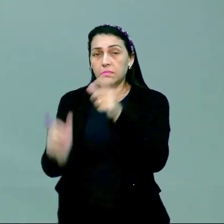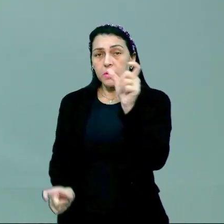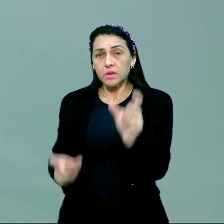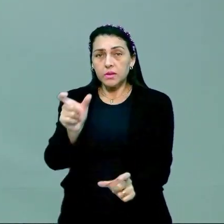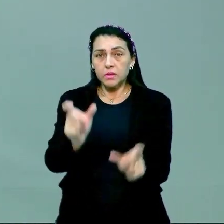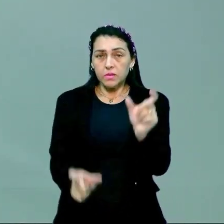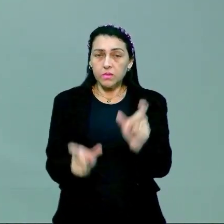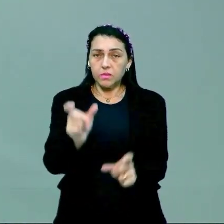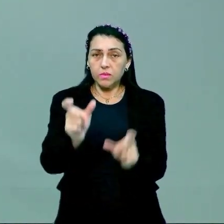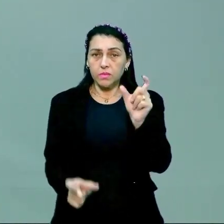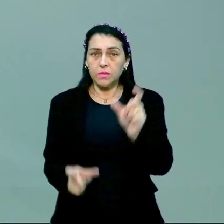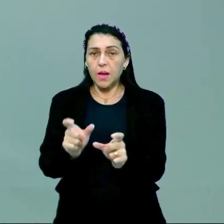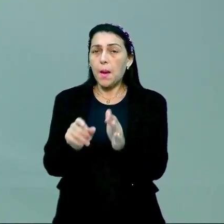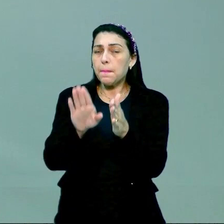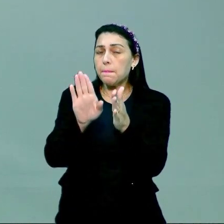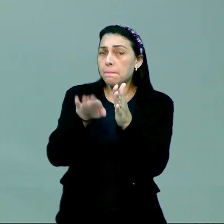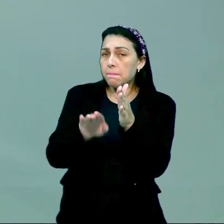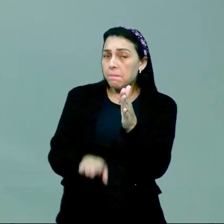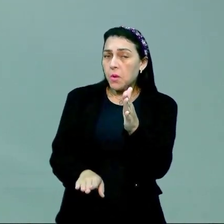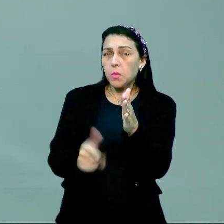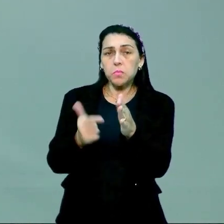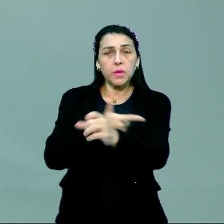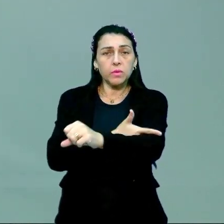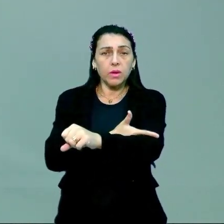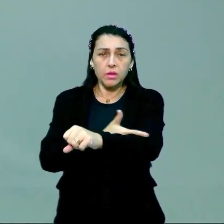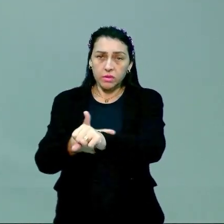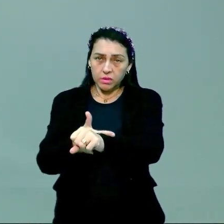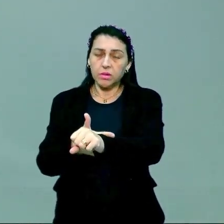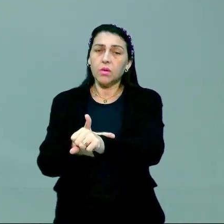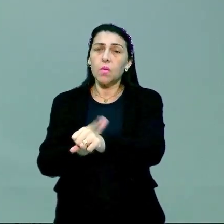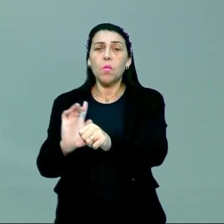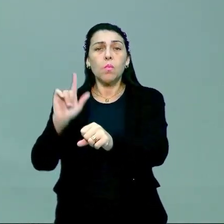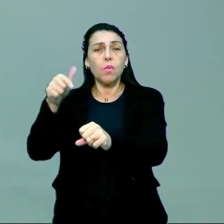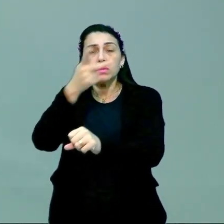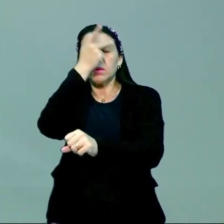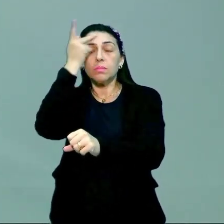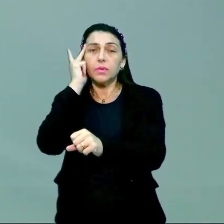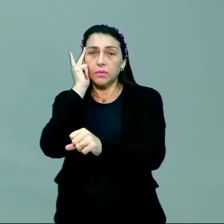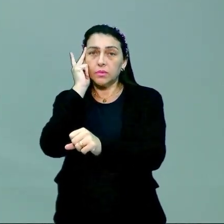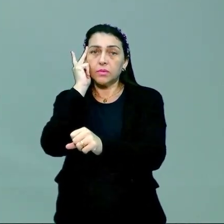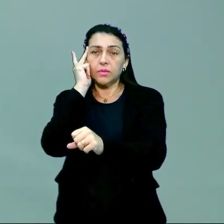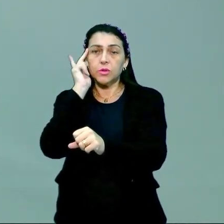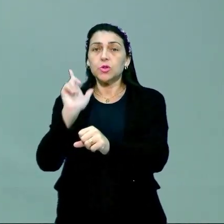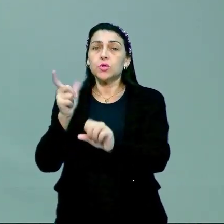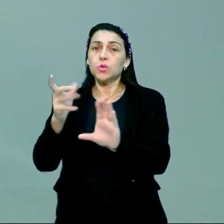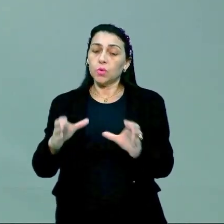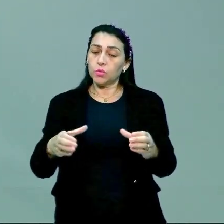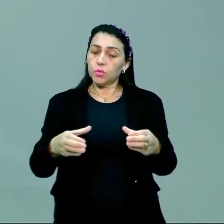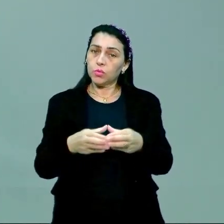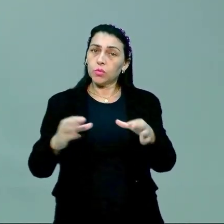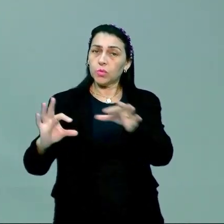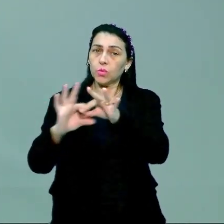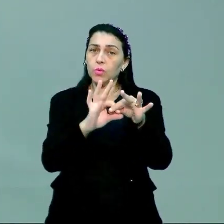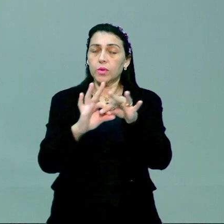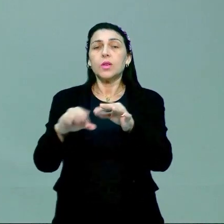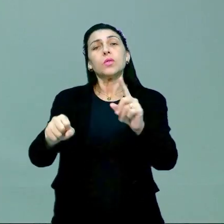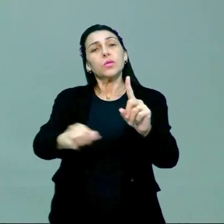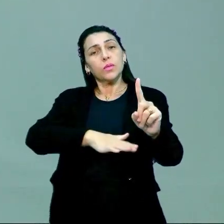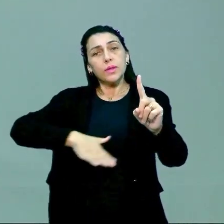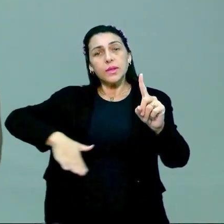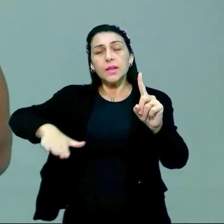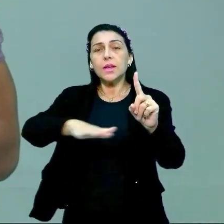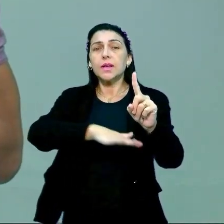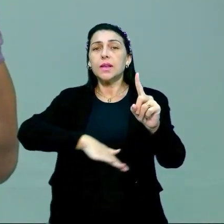pessoas como menos civilizadas, enquanto outras pessoas de outros contextos sociais